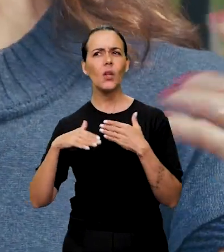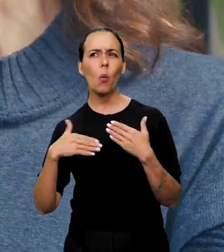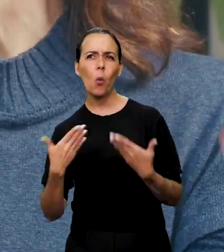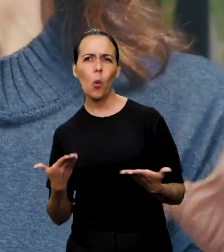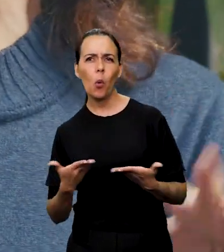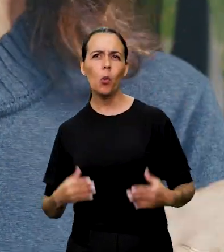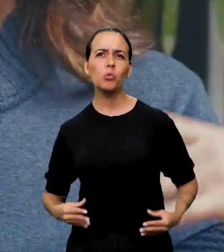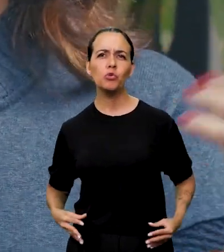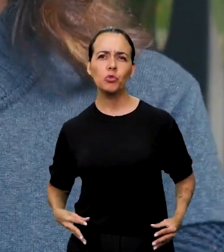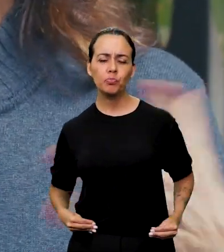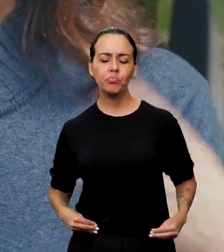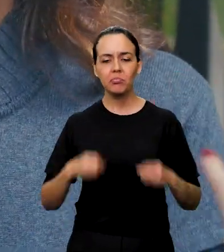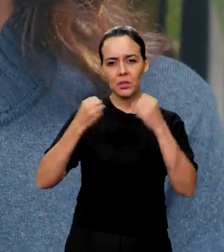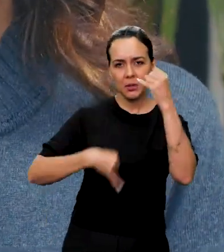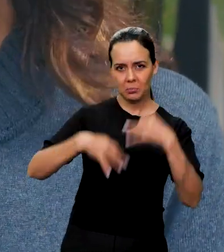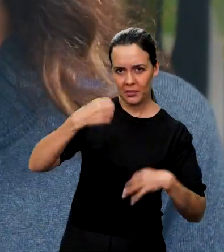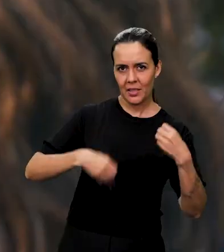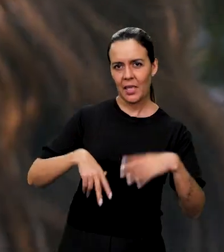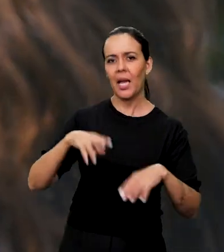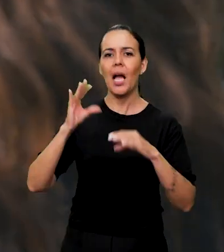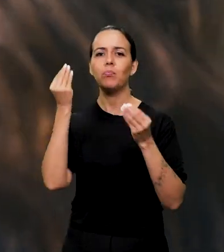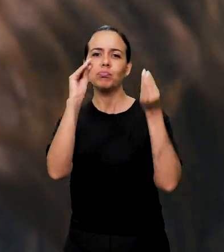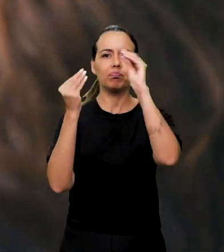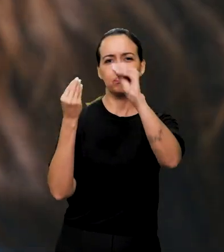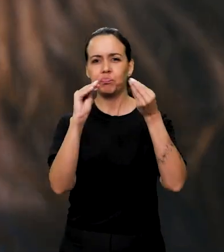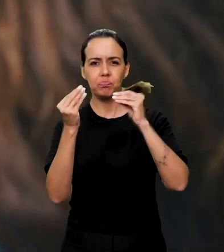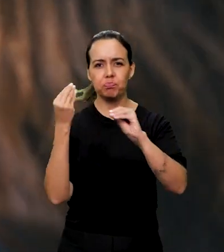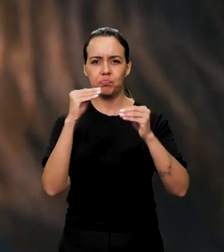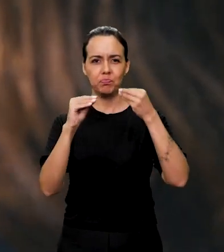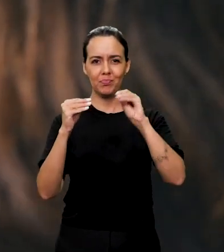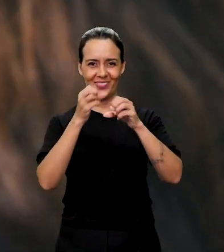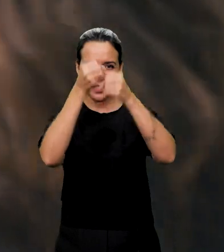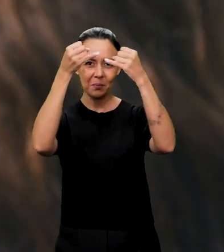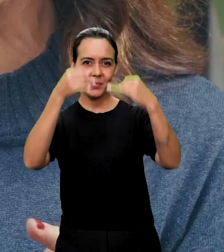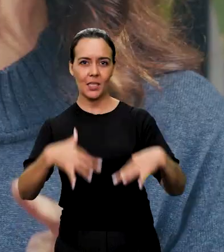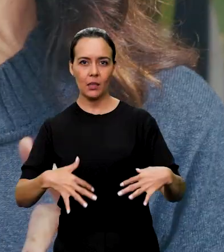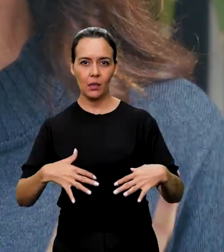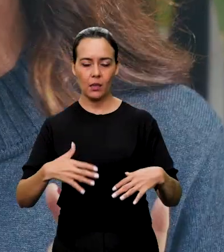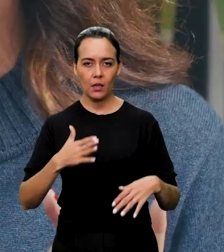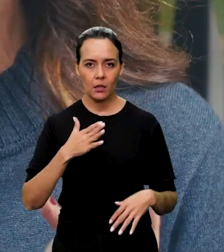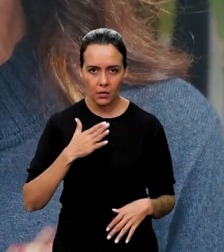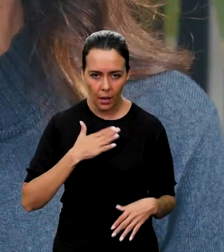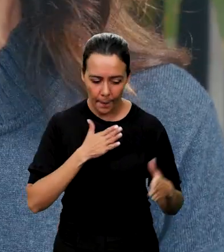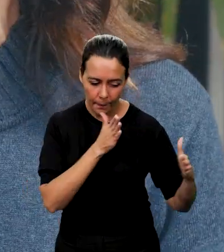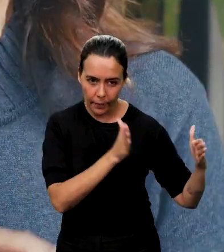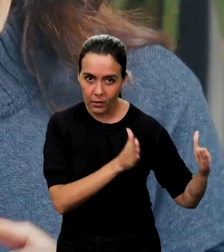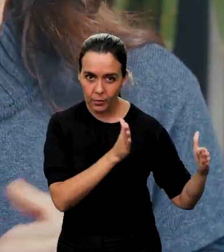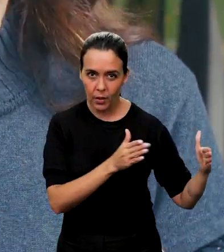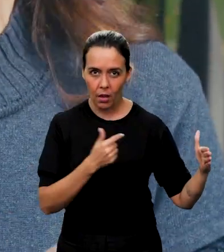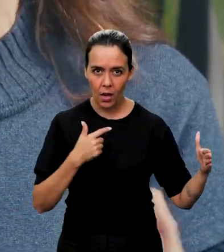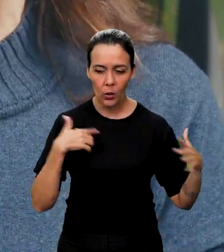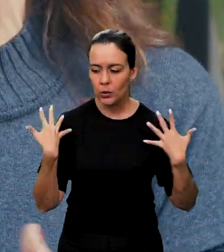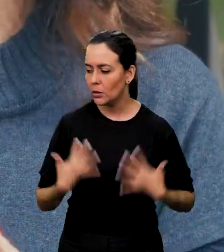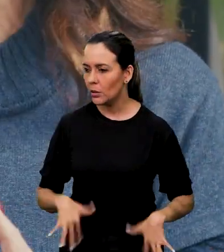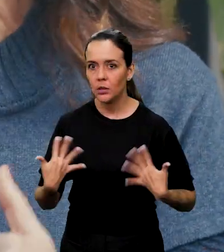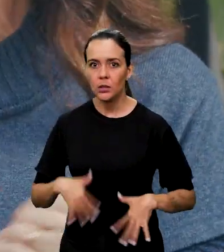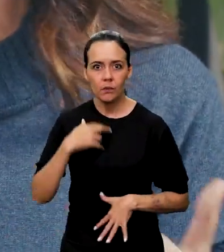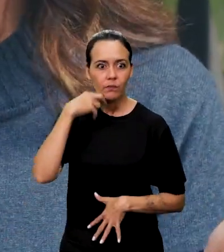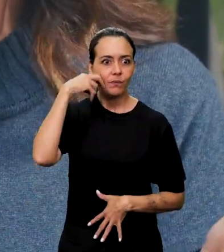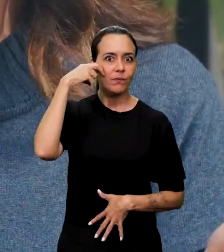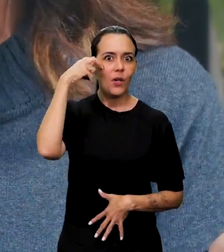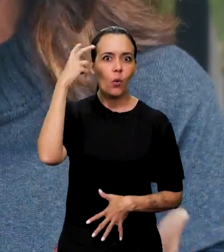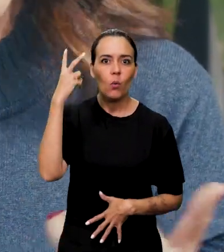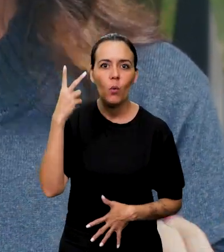dá seguidores, dá eventos, dá programas como esse. Na minha época, dava pânico, vergonha. E eu completamente